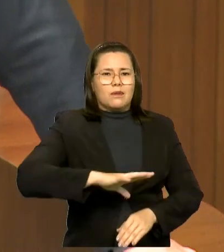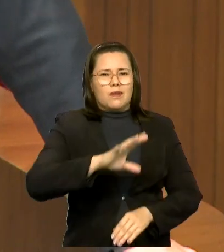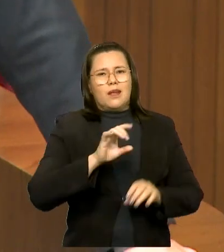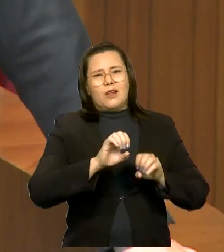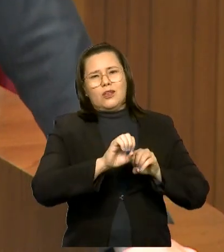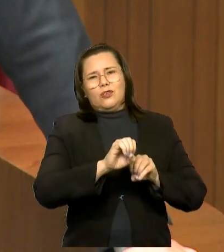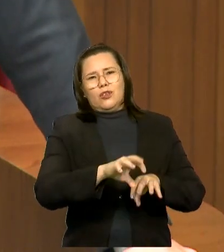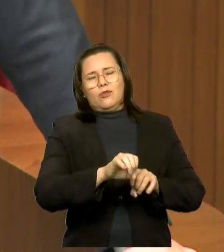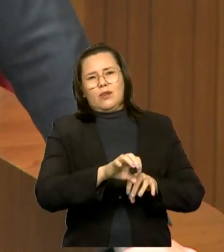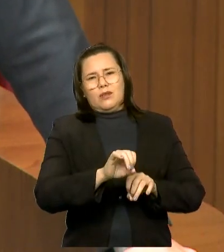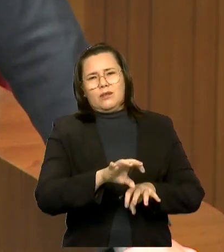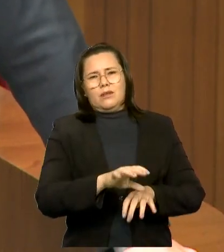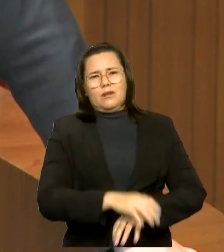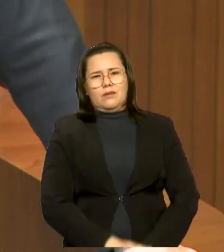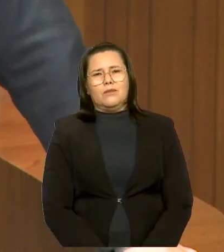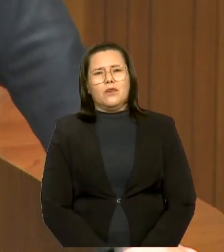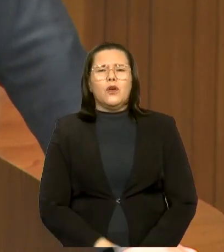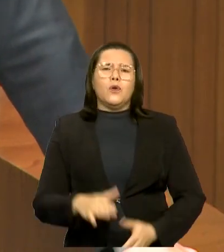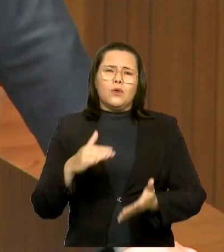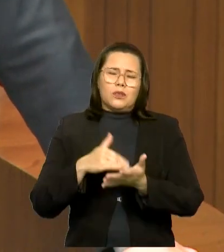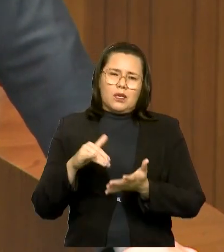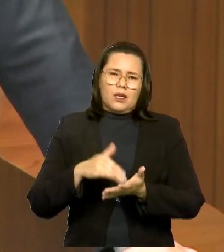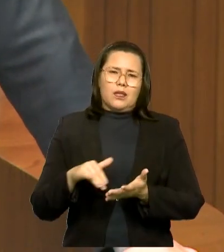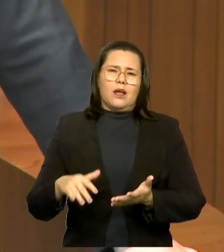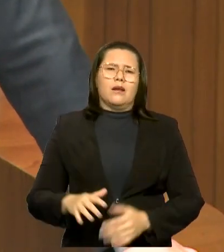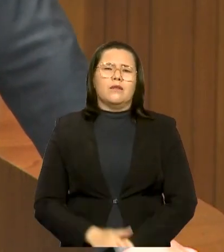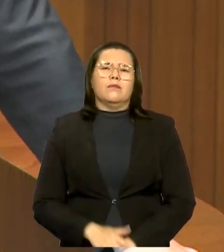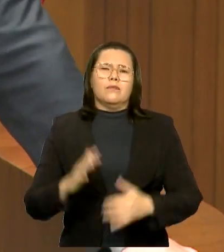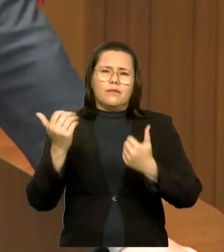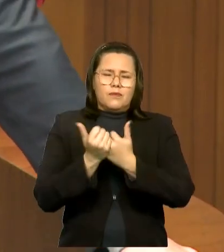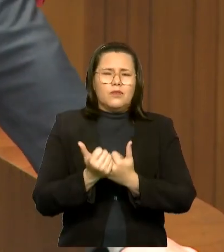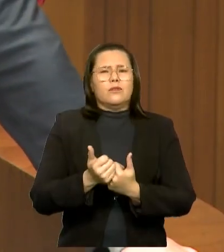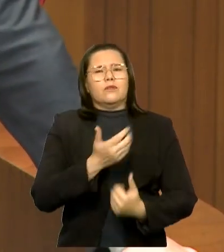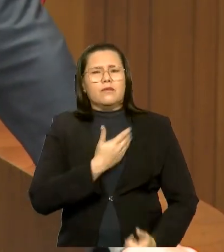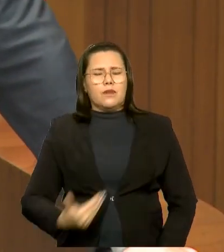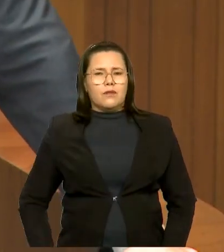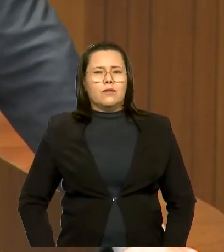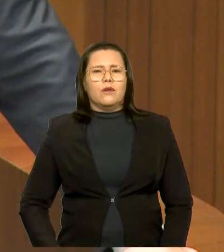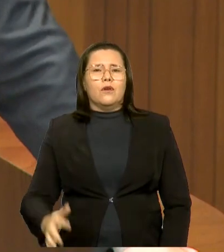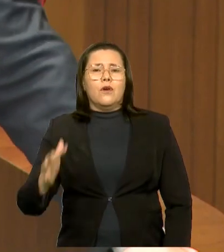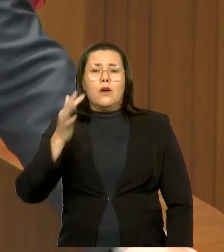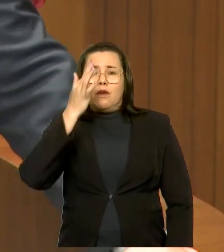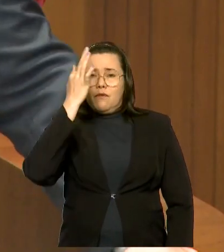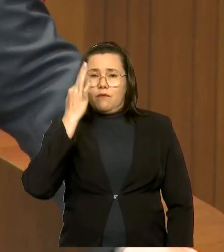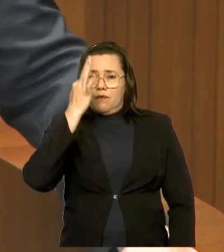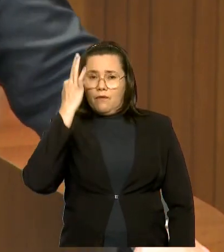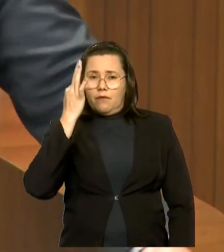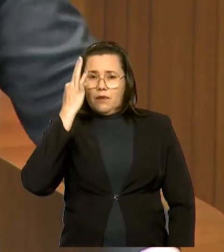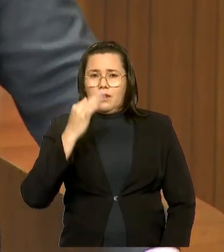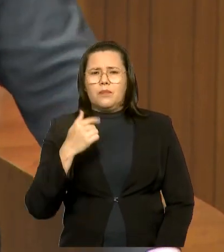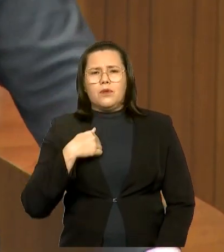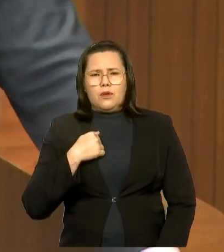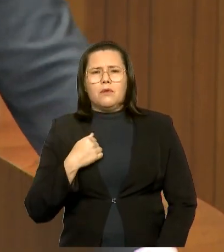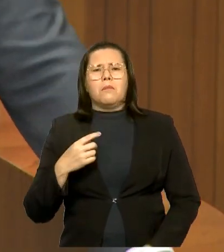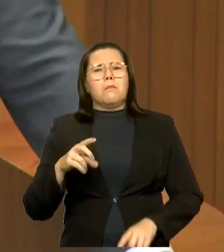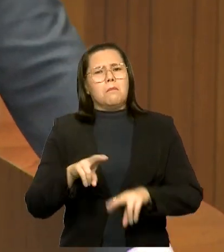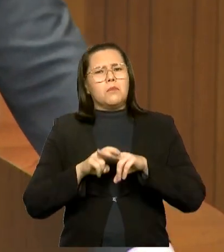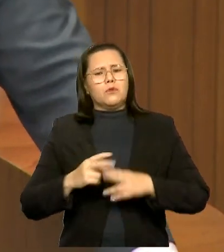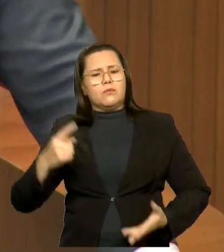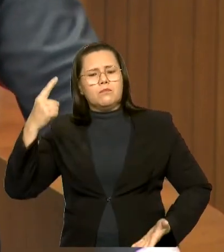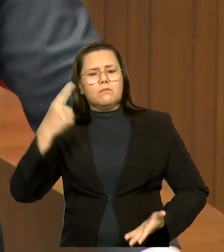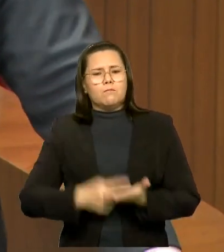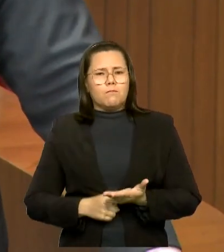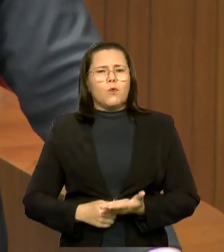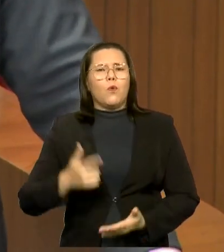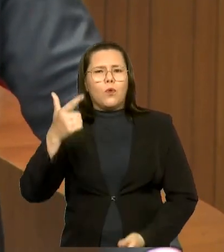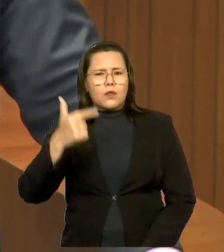pelo secretário de Estado da Educação, nosso vice-governador Felipe Camarão. Então é com essa esperança que eu renovo aqui meu compromisso com o povo do Maranhão, de